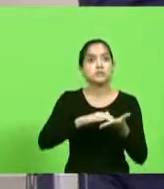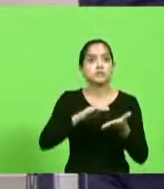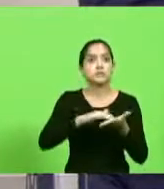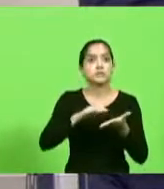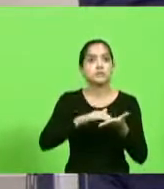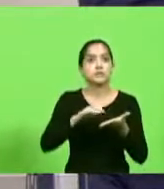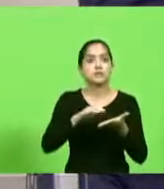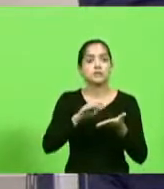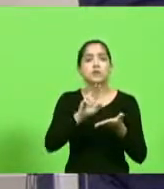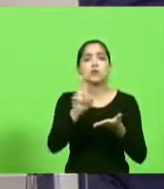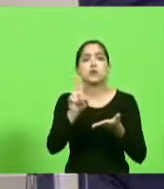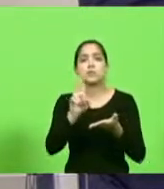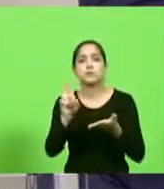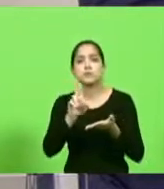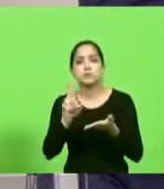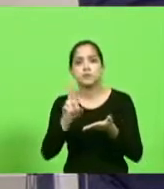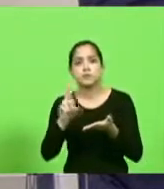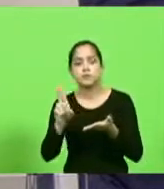como é o nome dele?